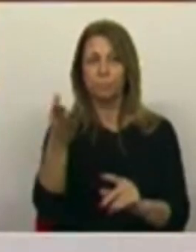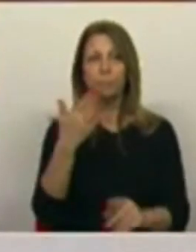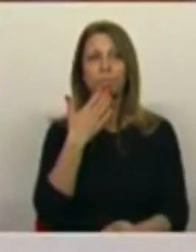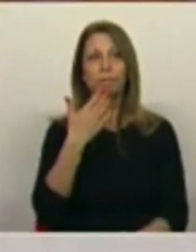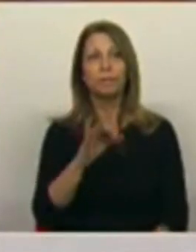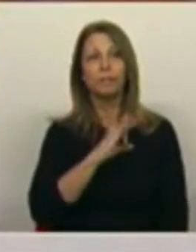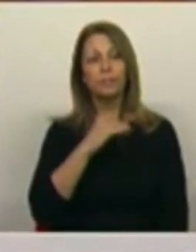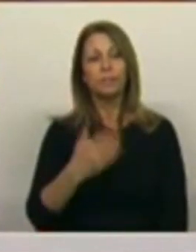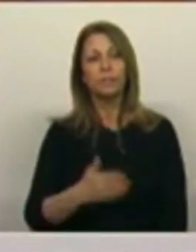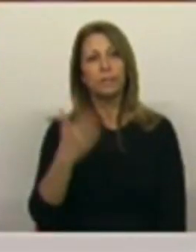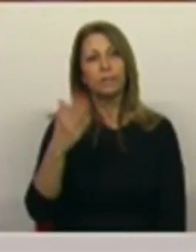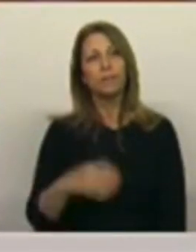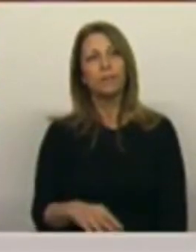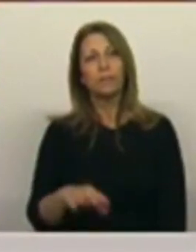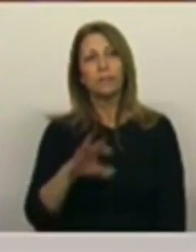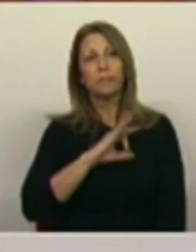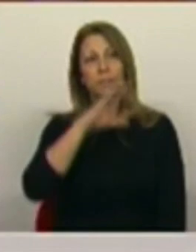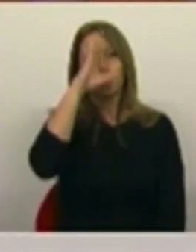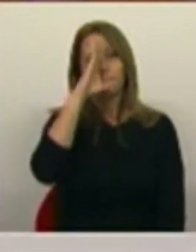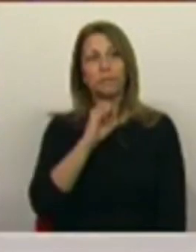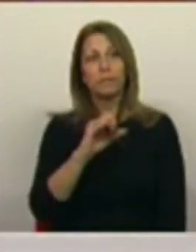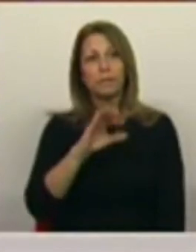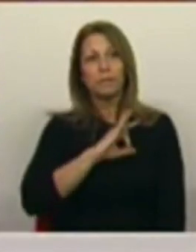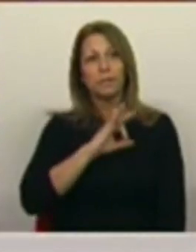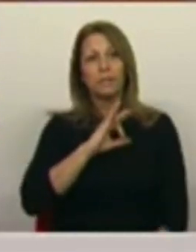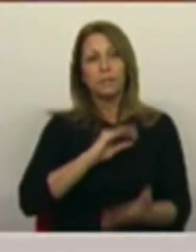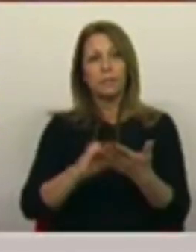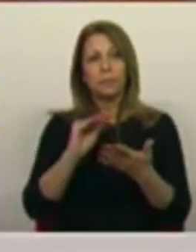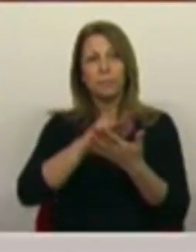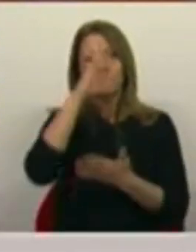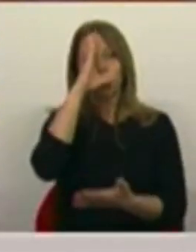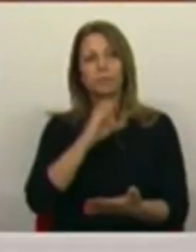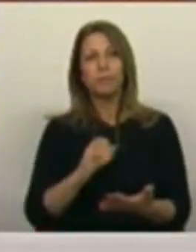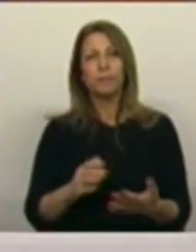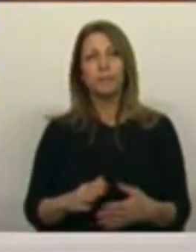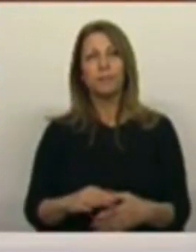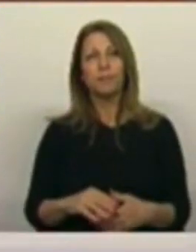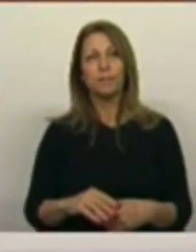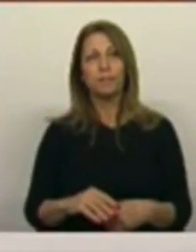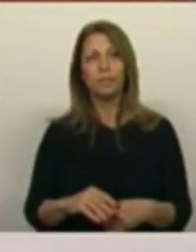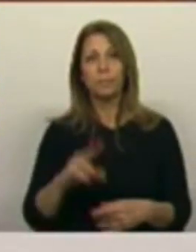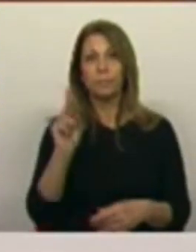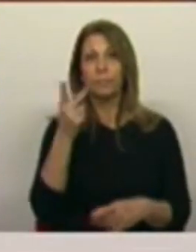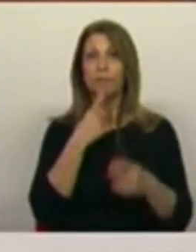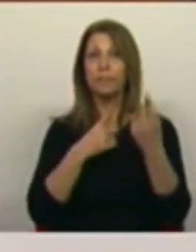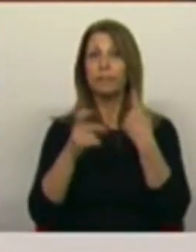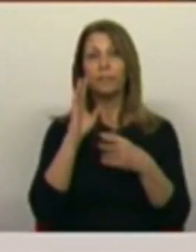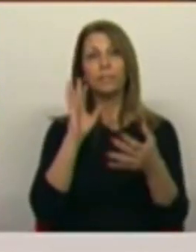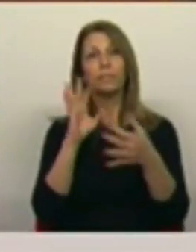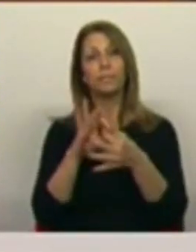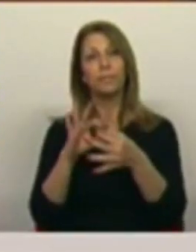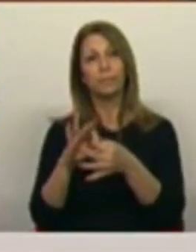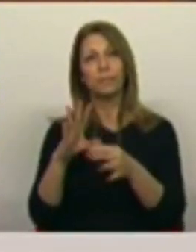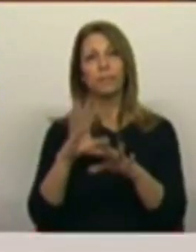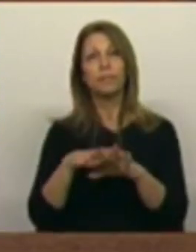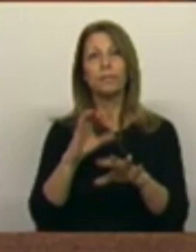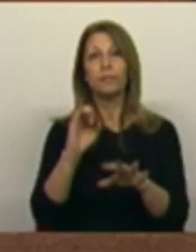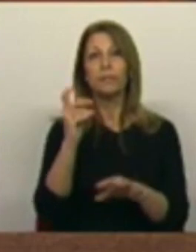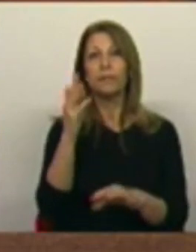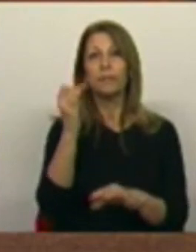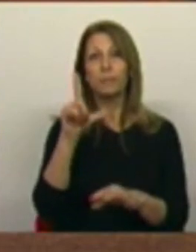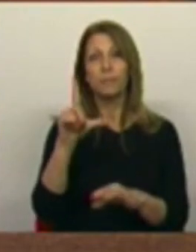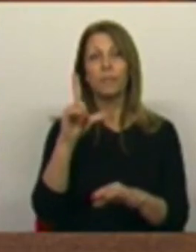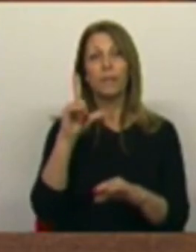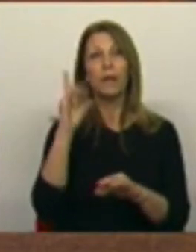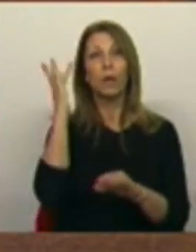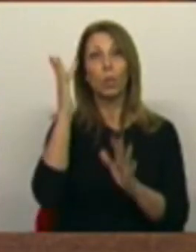Obrigado, Sr. Presidente, Sr. Ministro, Srs. Secretários de Estado. Duas questões relativamente à questão de Isabel dos Santos e